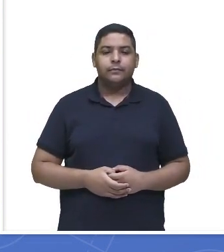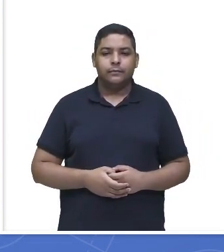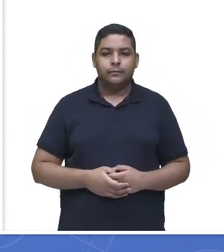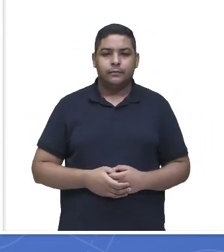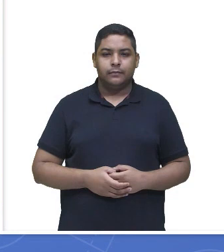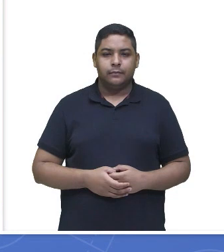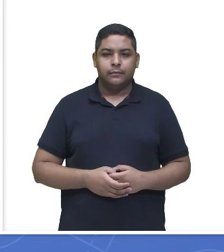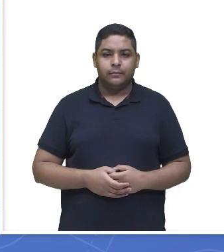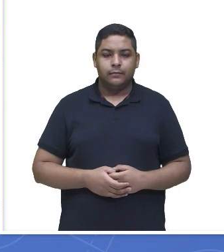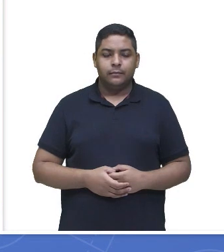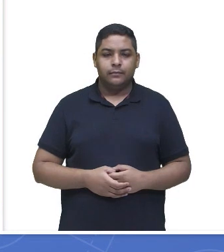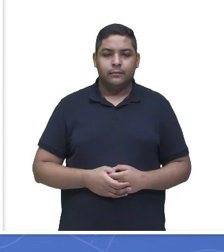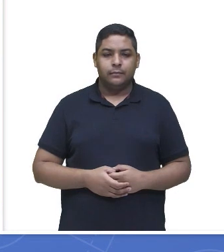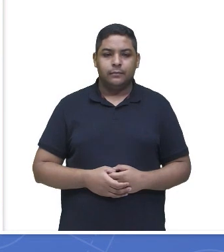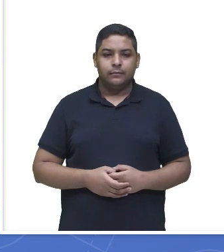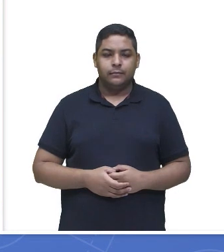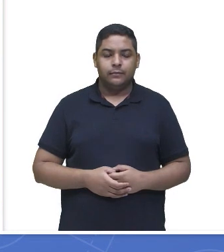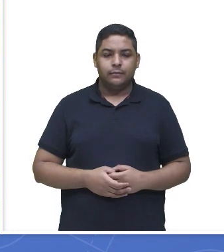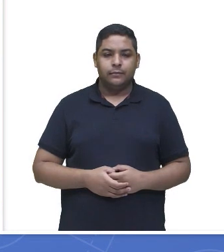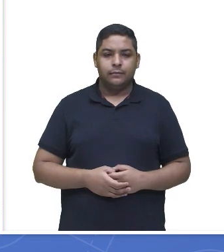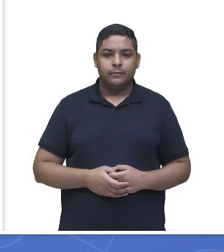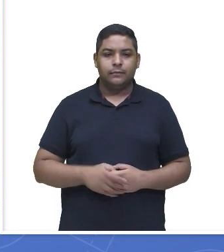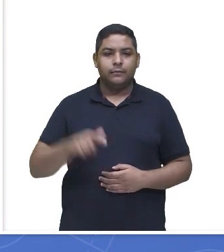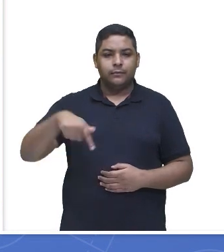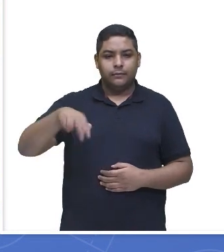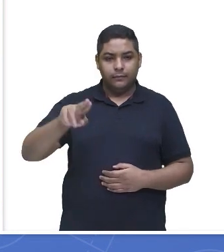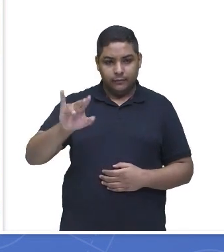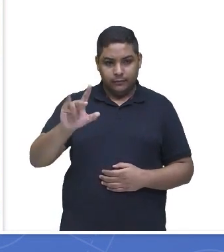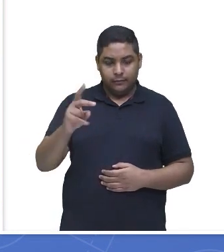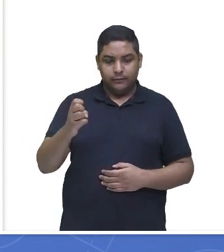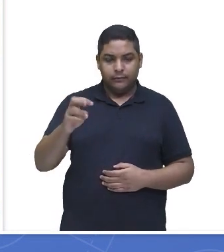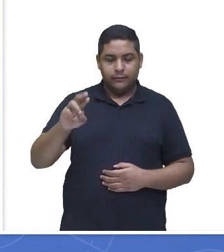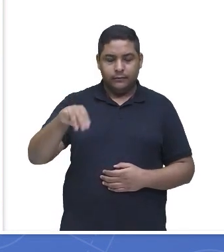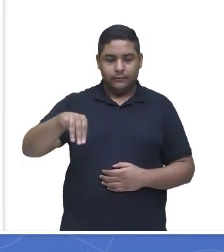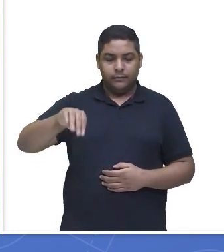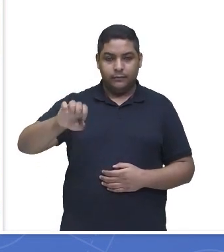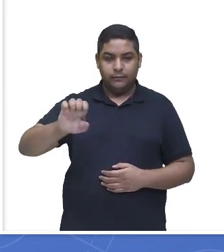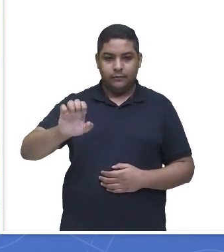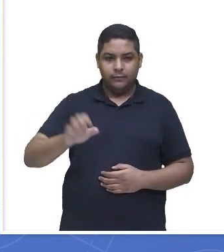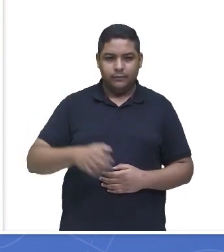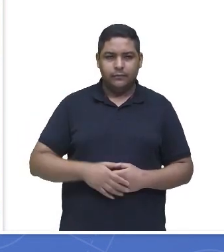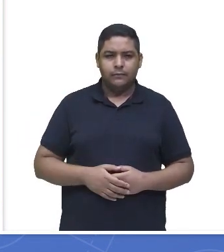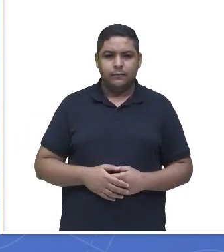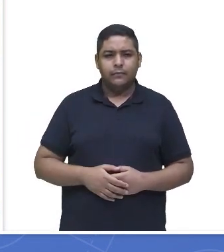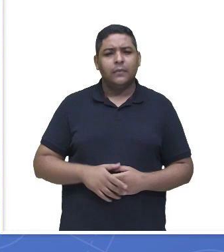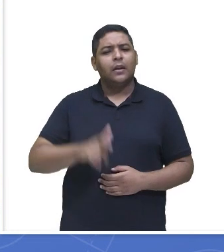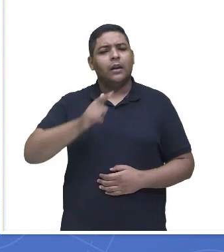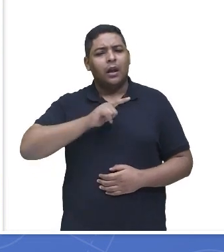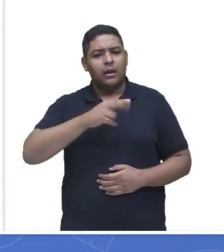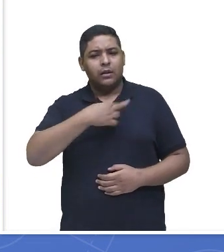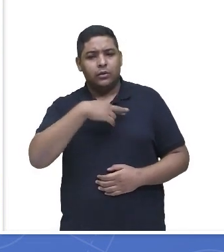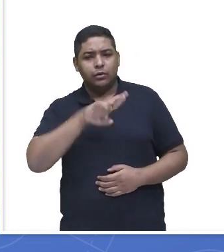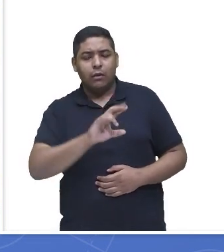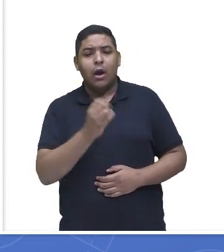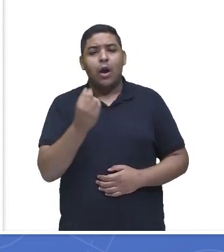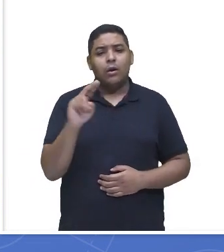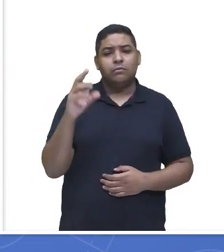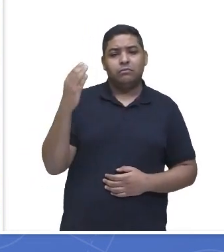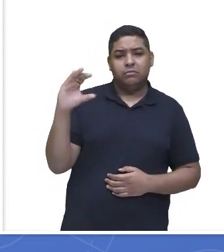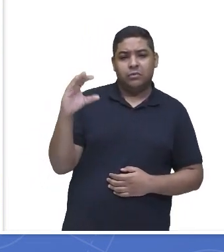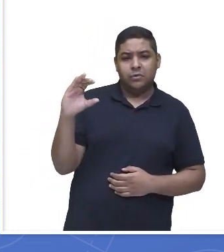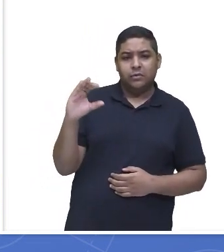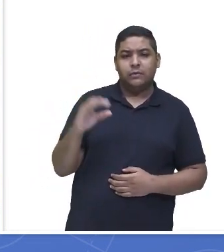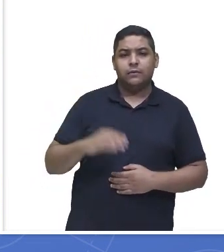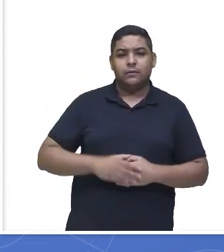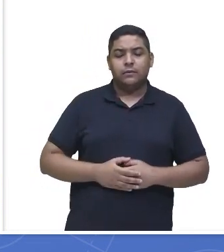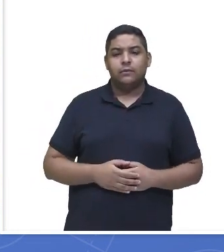própria questão 2 traz isso aí. O Guilherme fala para nós, seja religioso ou científico, né?